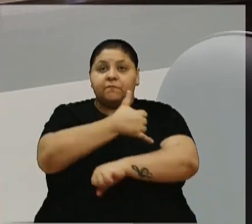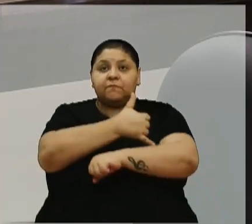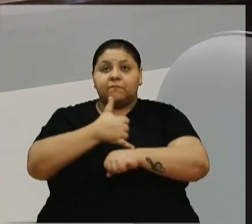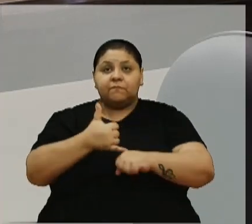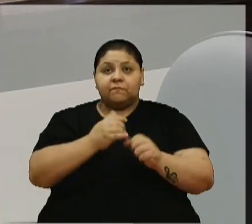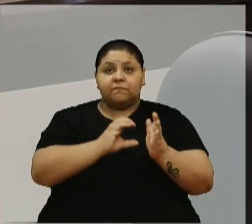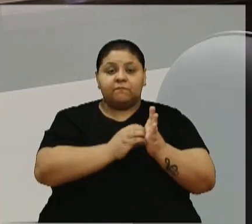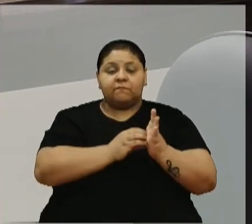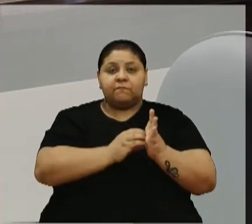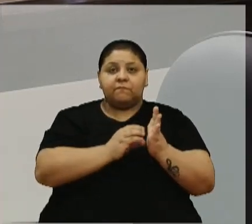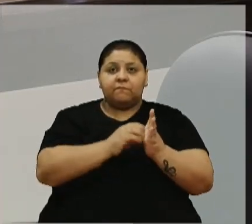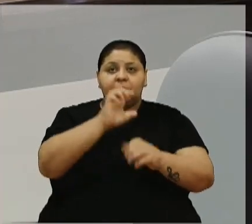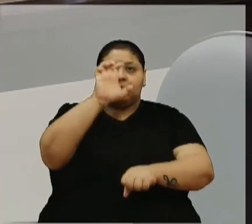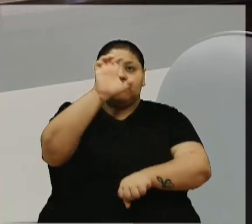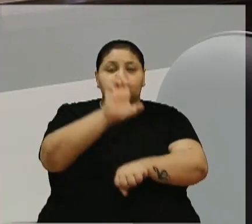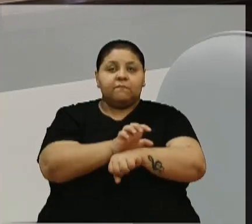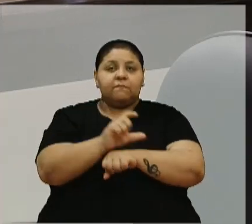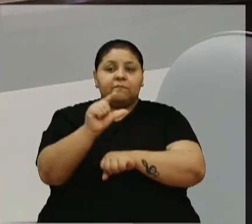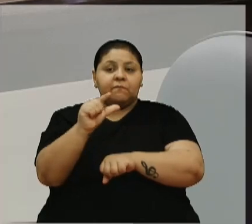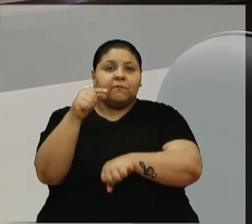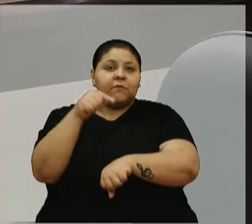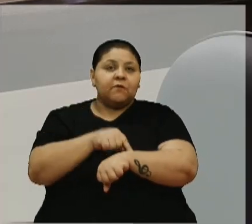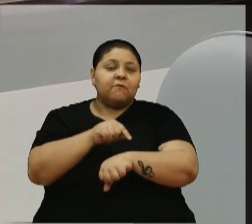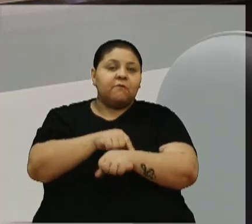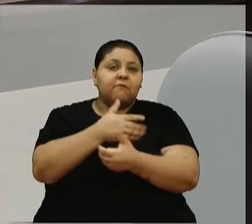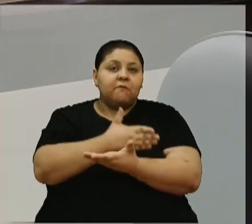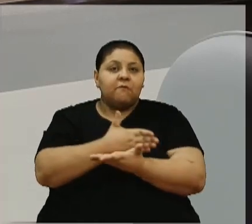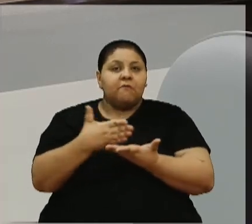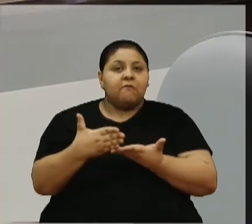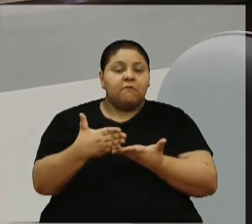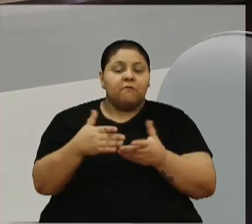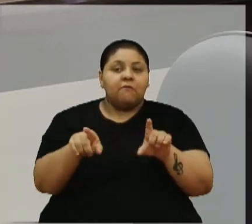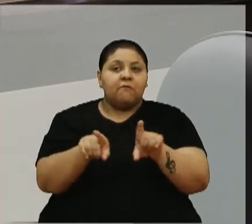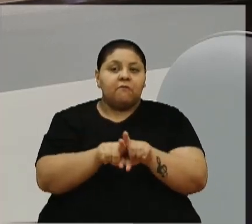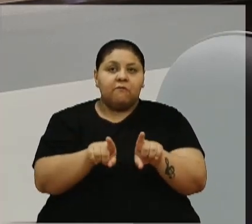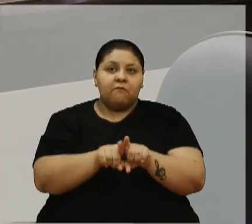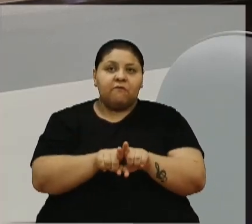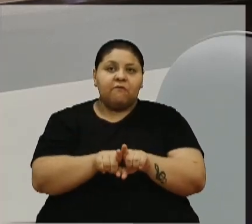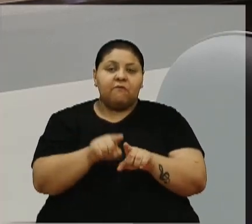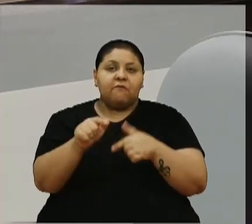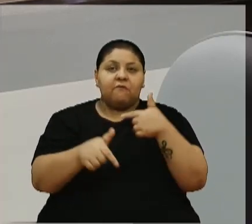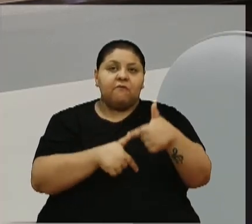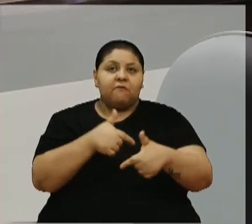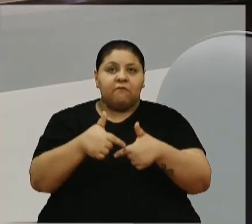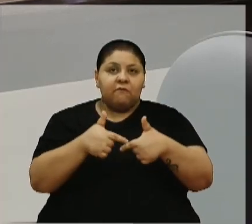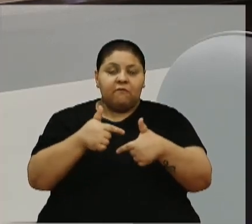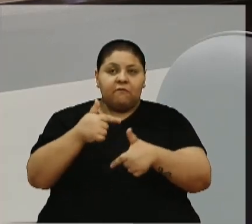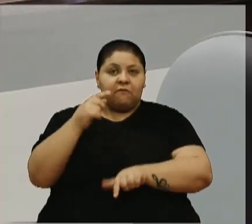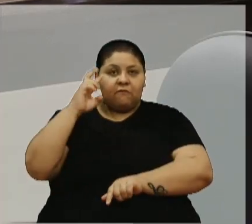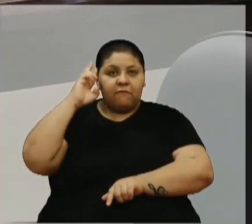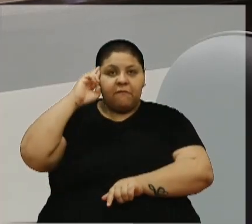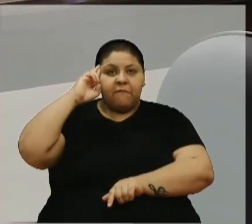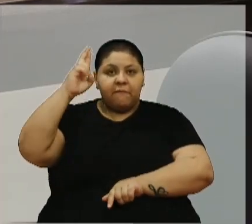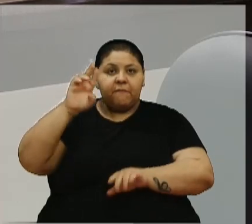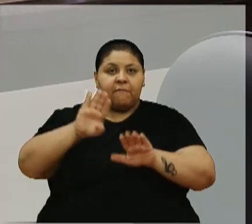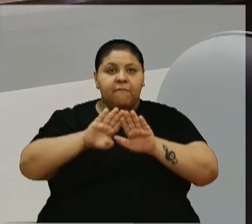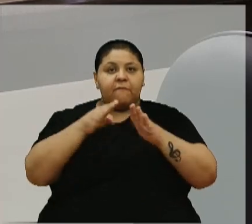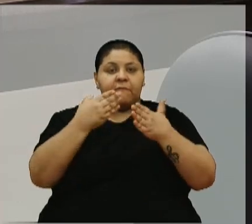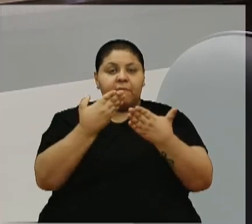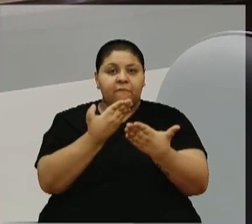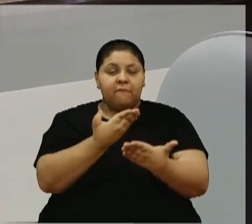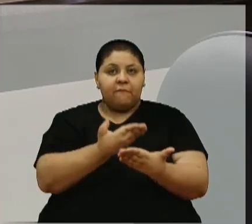servidora estadual e em pouco tempo começou a exercer também a função de diretora da Escola de